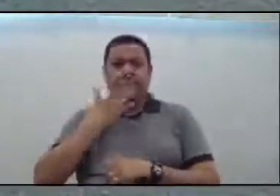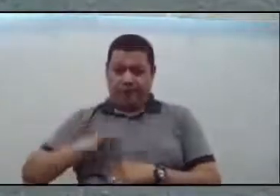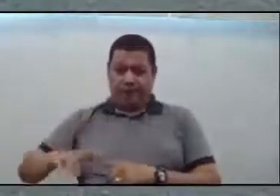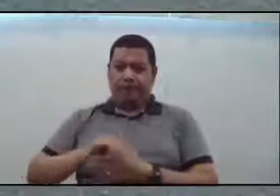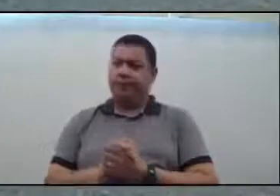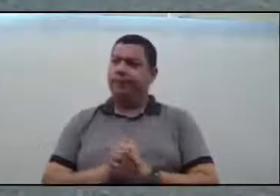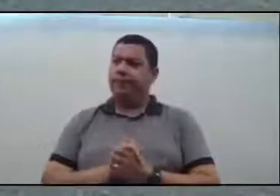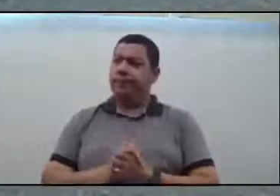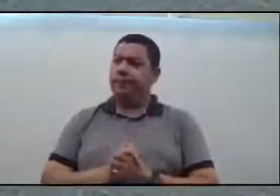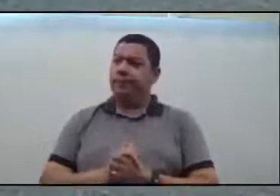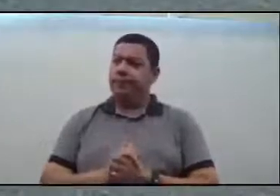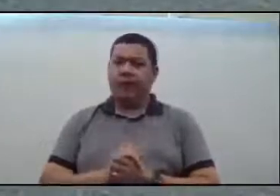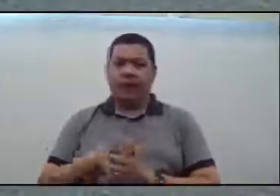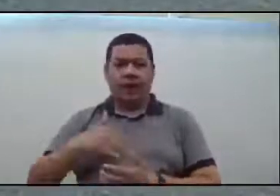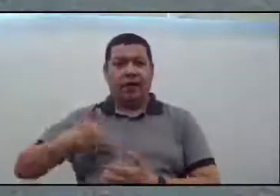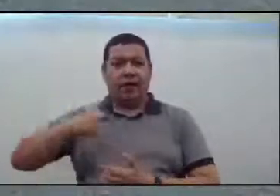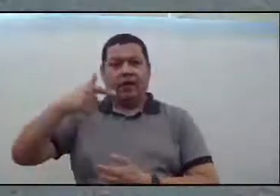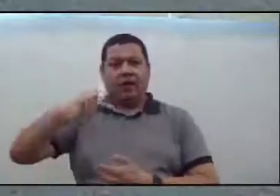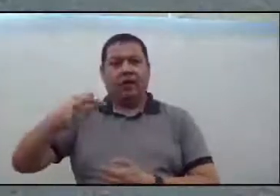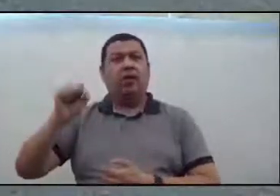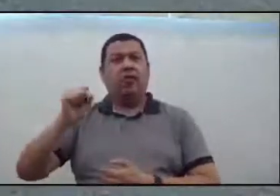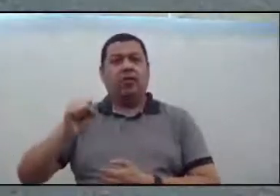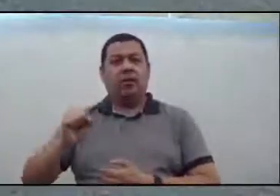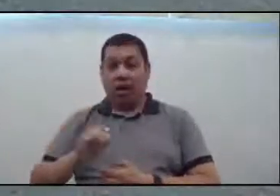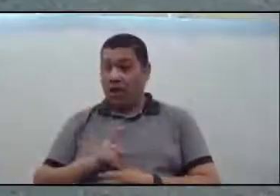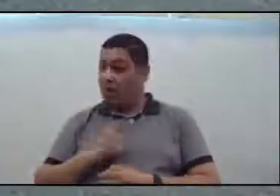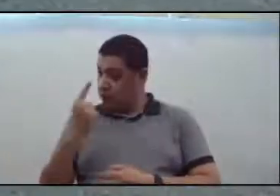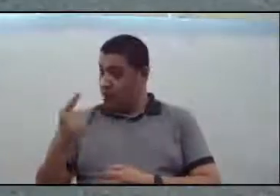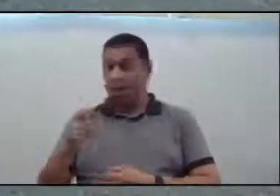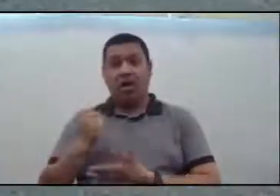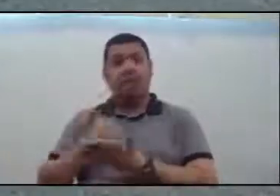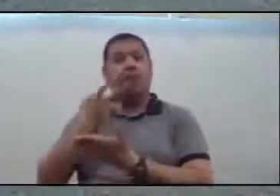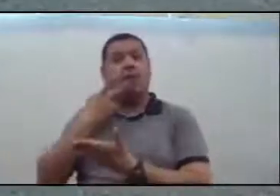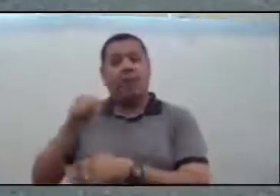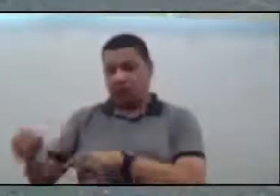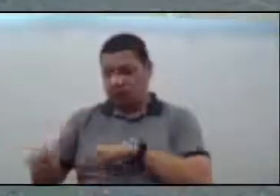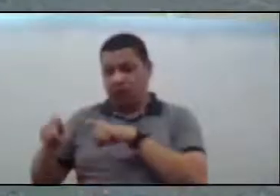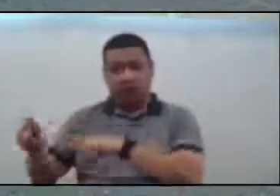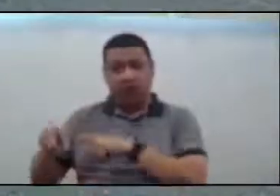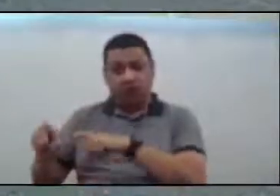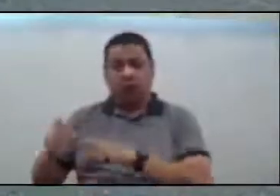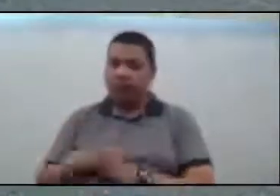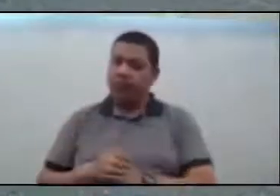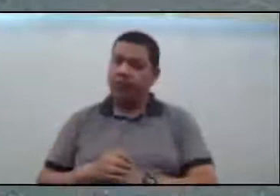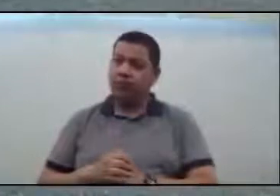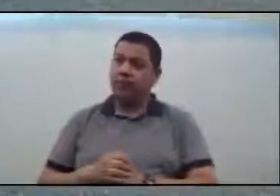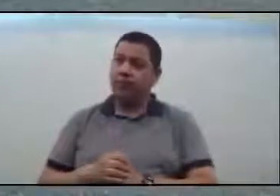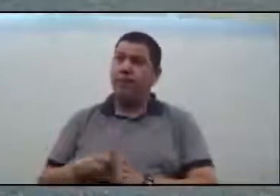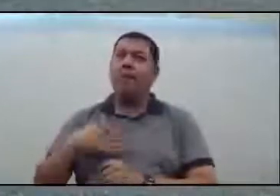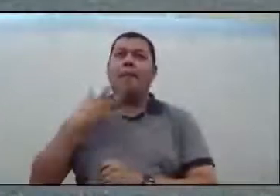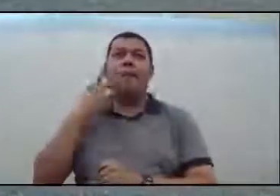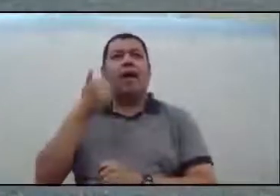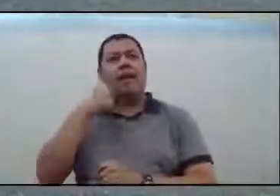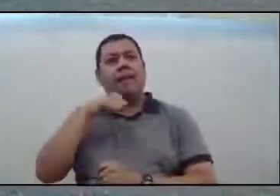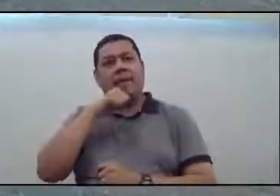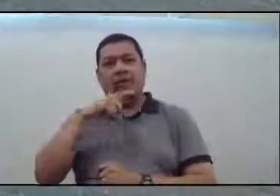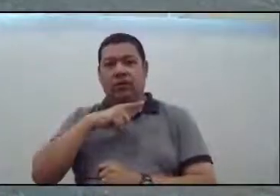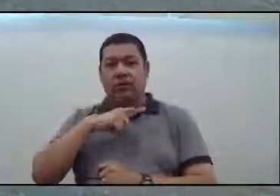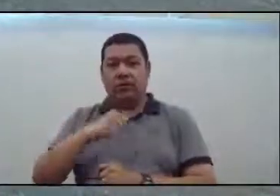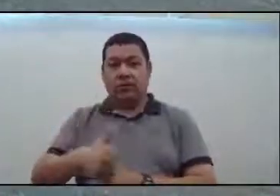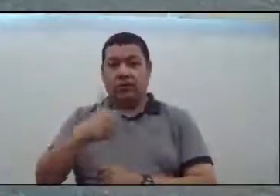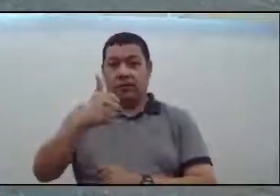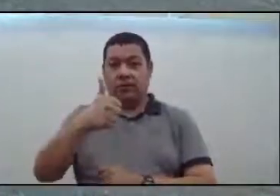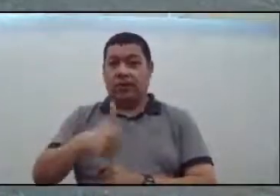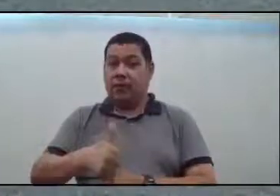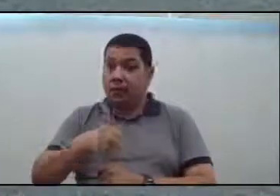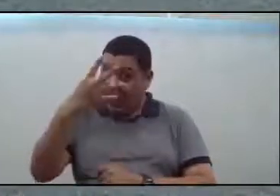com 7, 8 anos, eu já ia para a roça ajudar meu pai. Meu pai tinha... Mas a minha mãe tinha 14 filhos,